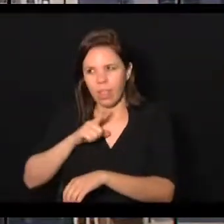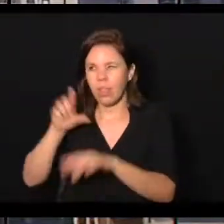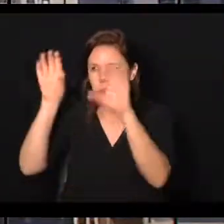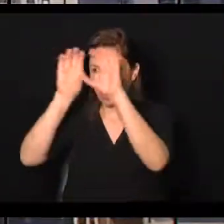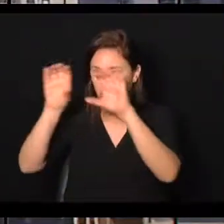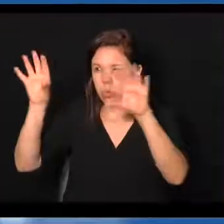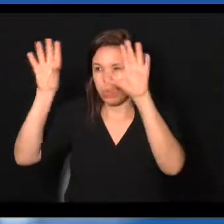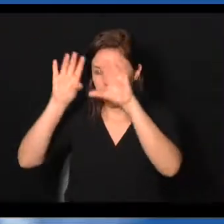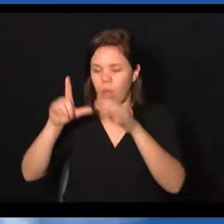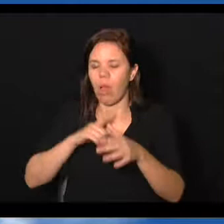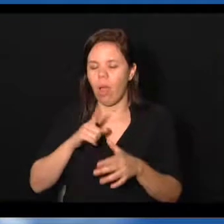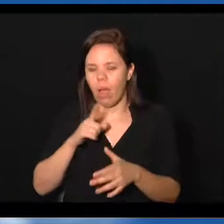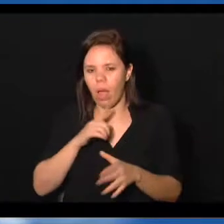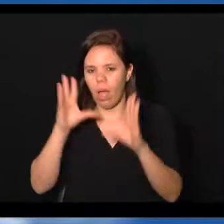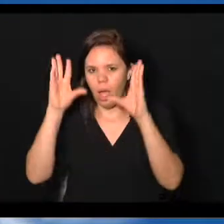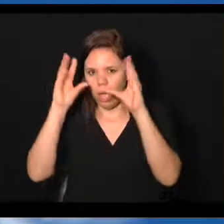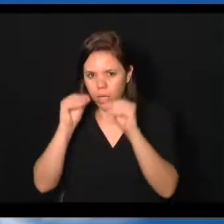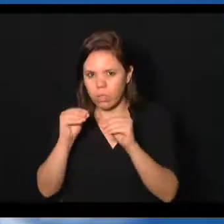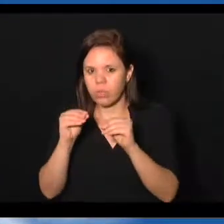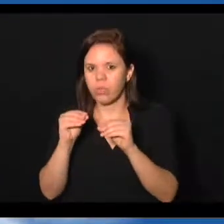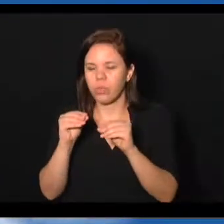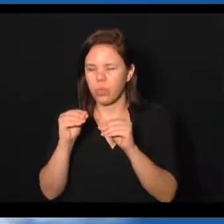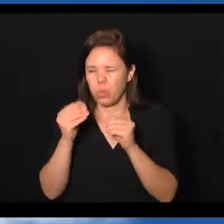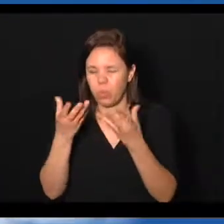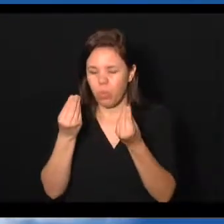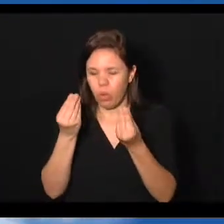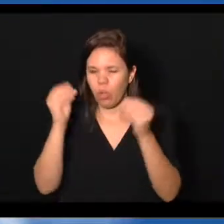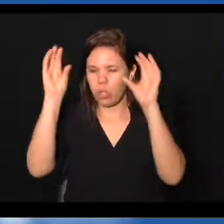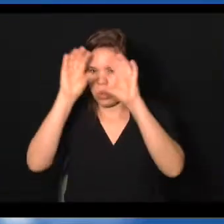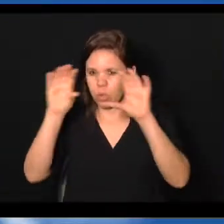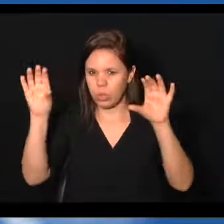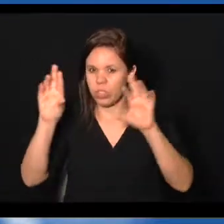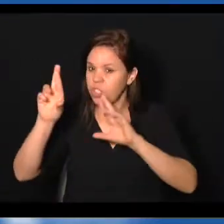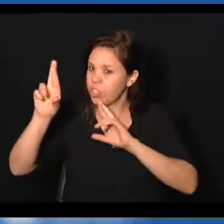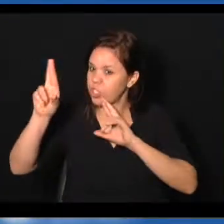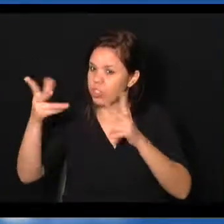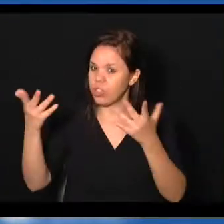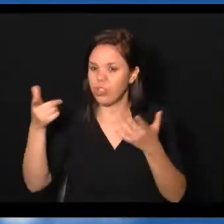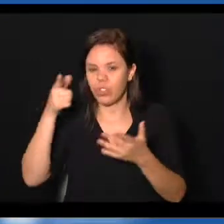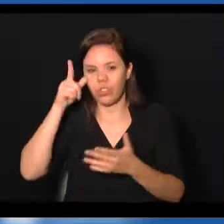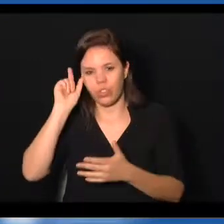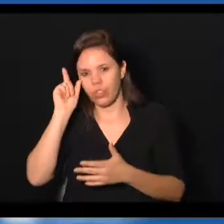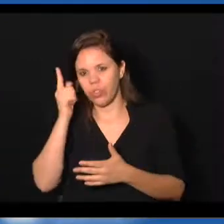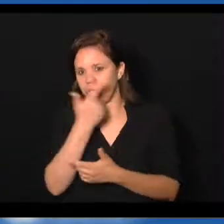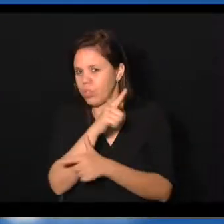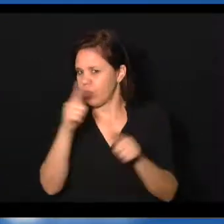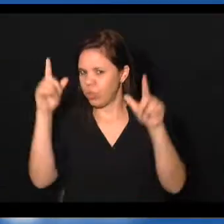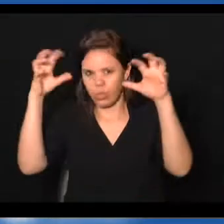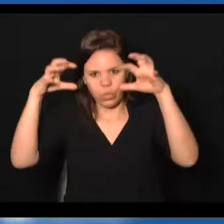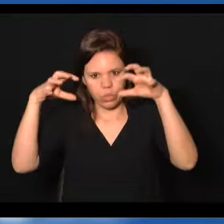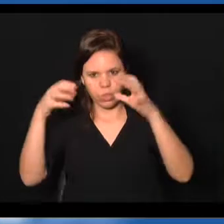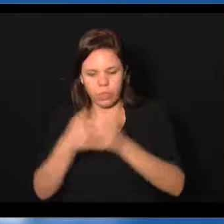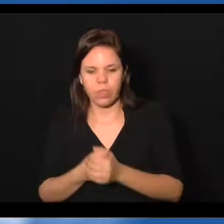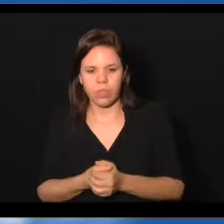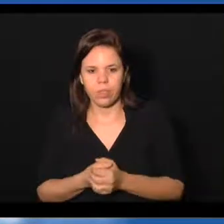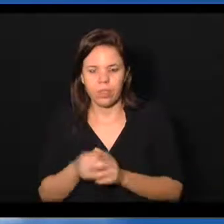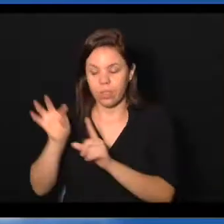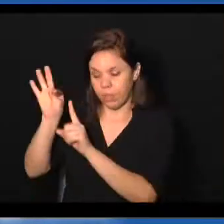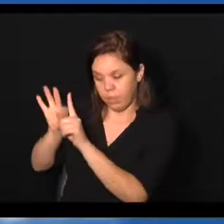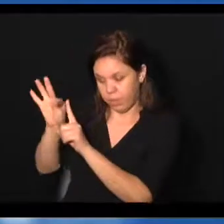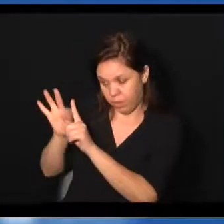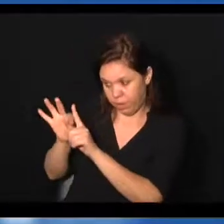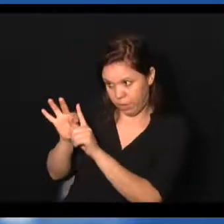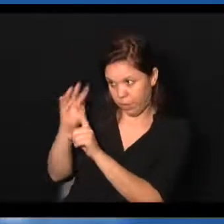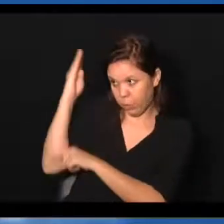nublado. A noite também será com muitas nuvens, mas diferente de ontem, não deve chover. A temperatura